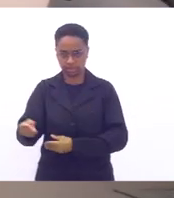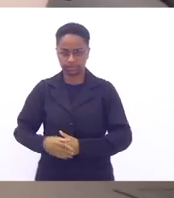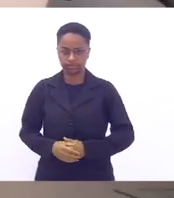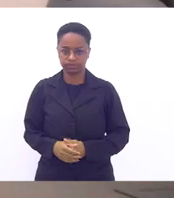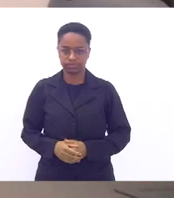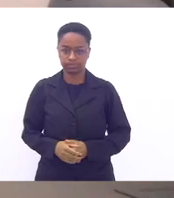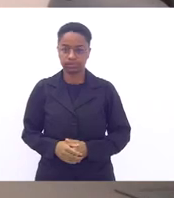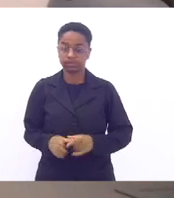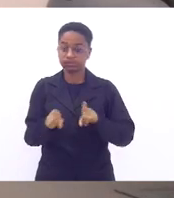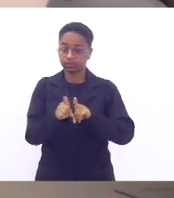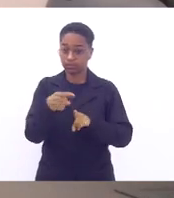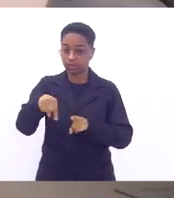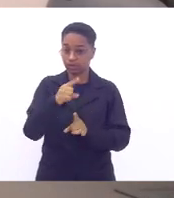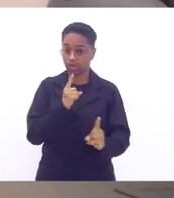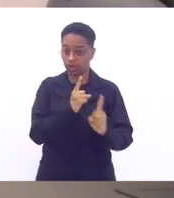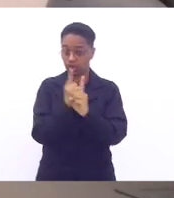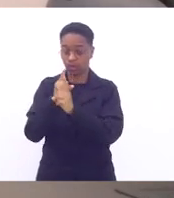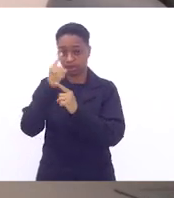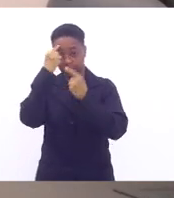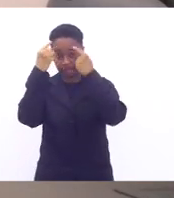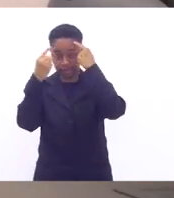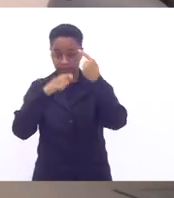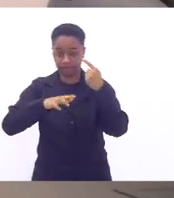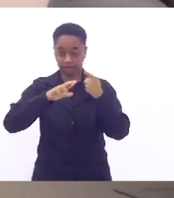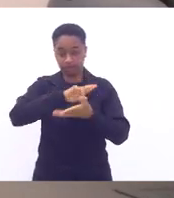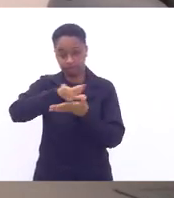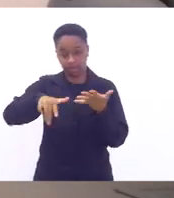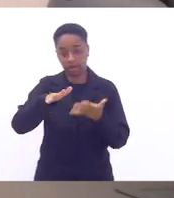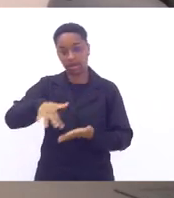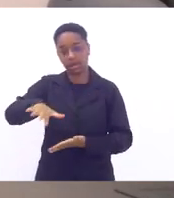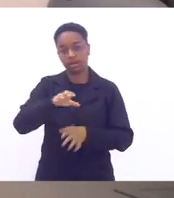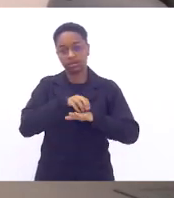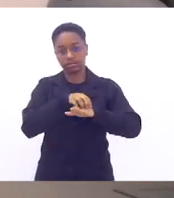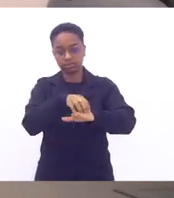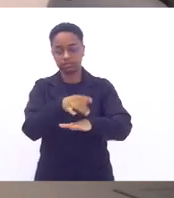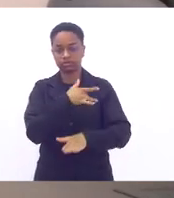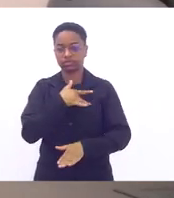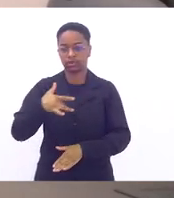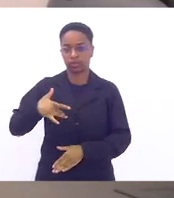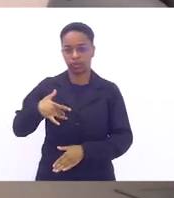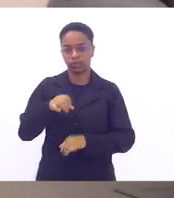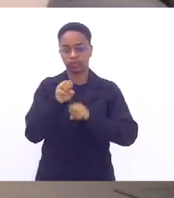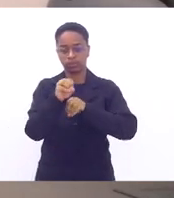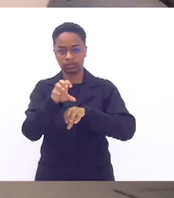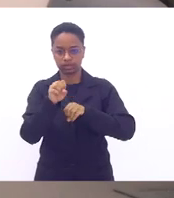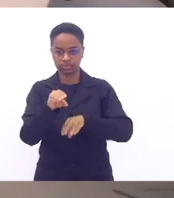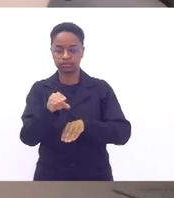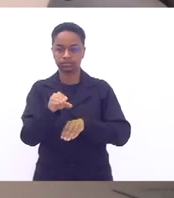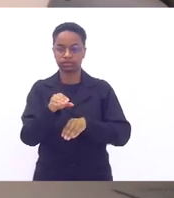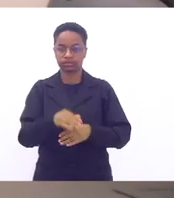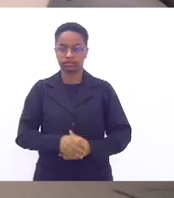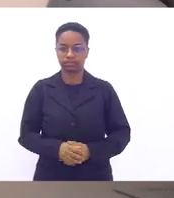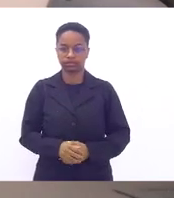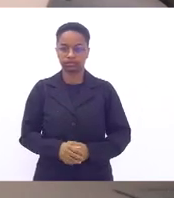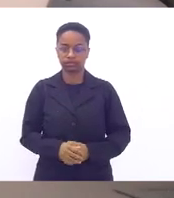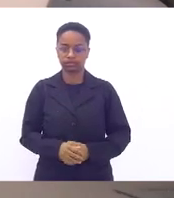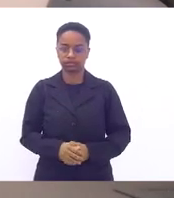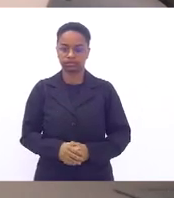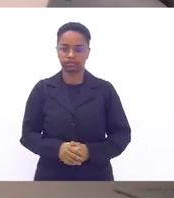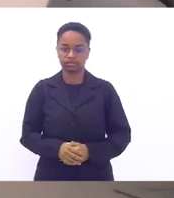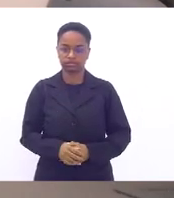ali então vocês vão encontrar ideias na área de transporte na área de saúde na área de educação né que